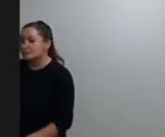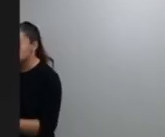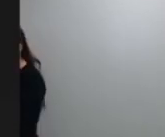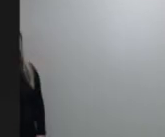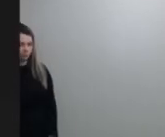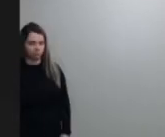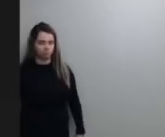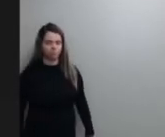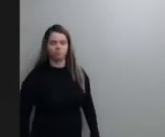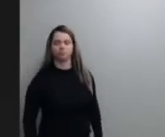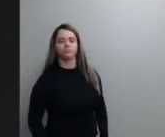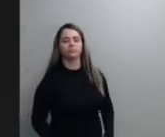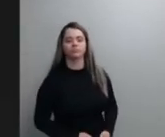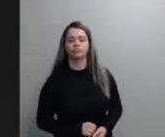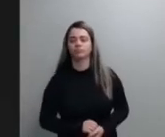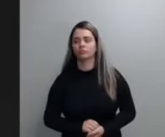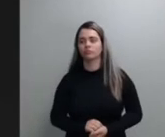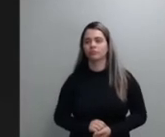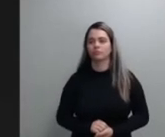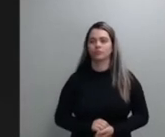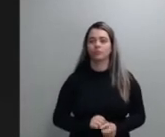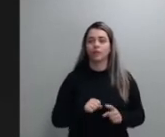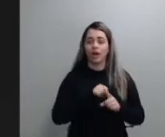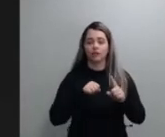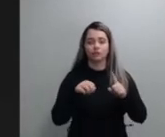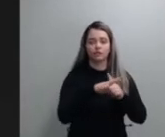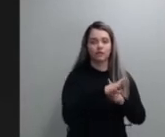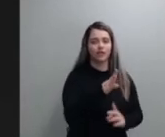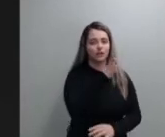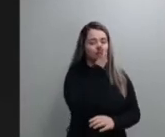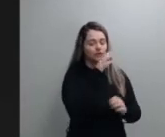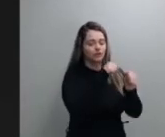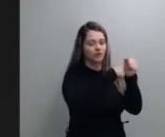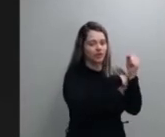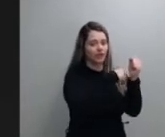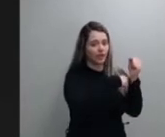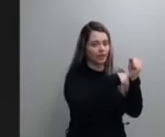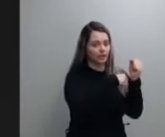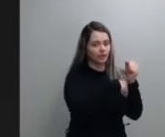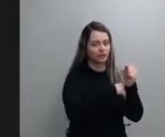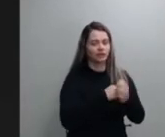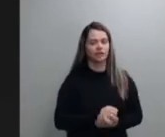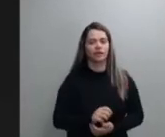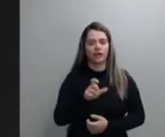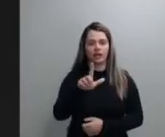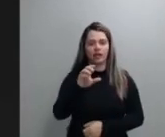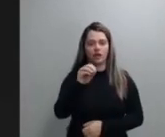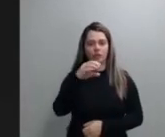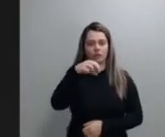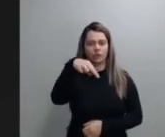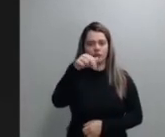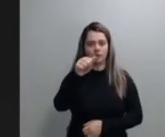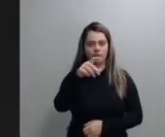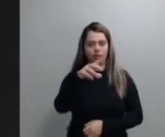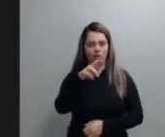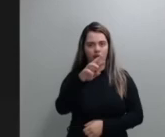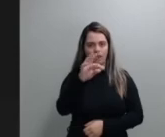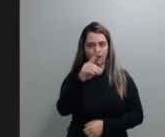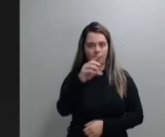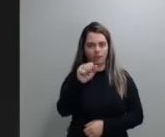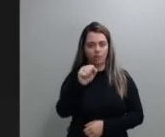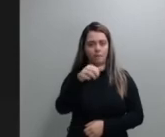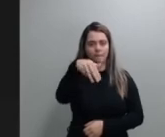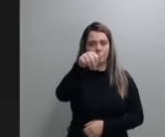a sociedade anônima White Martins que alega abolicio criminis em seu favor então